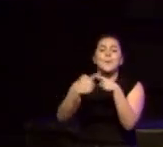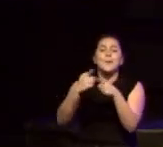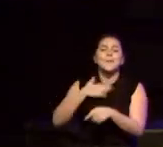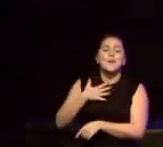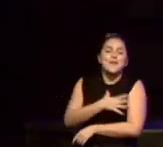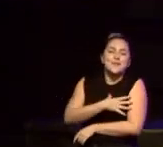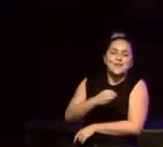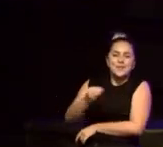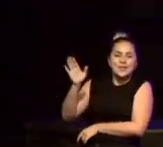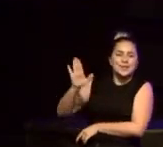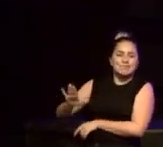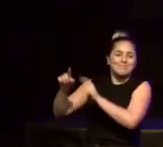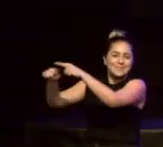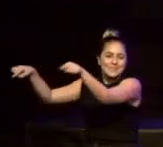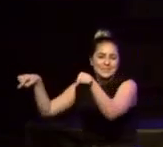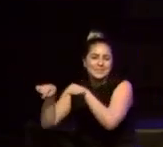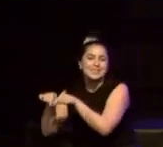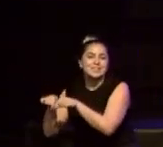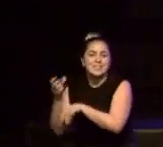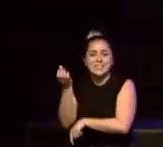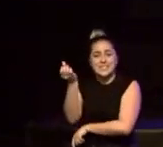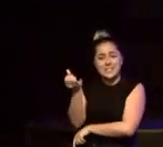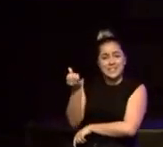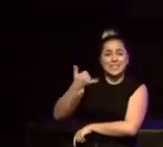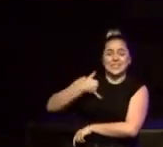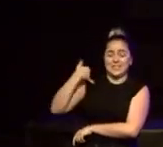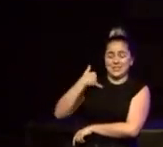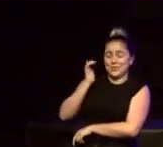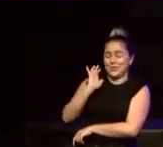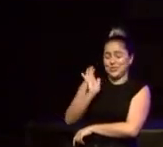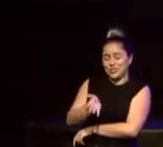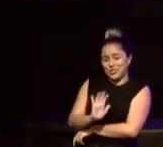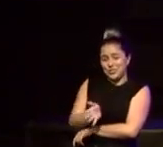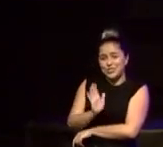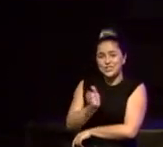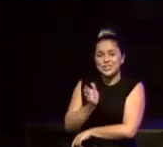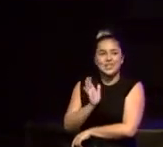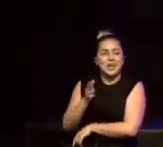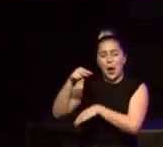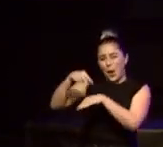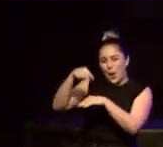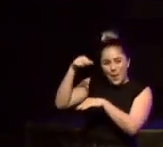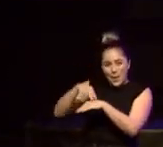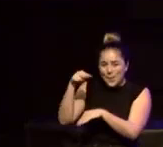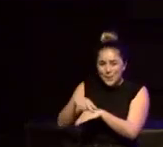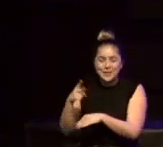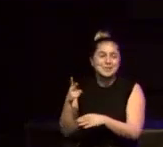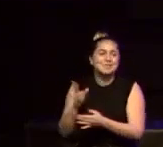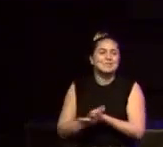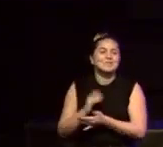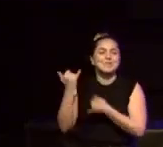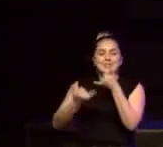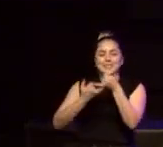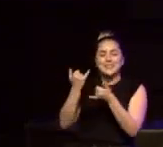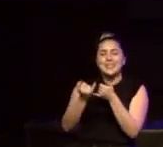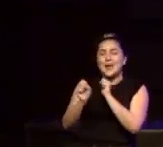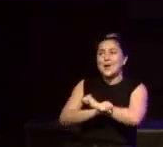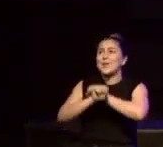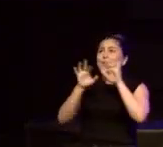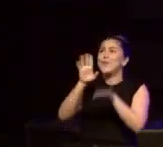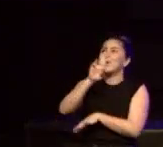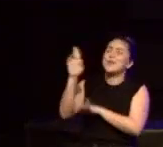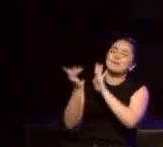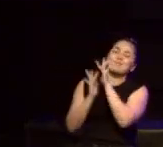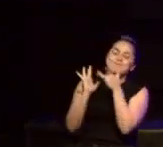de 6 aninhos. Na verdade, eu acho que agora ele não está na salinha, ele está no pula-pula, com certeza. Para a glória e honra de